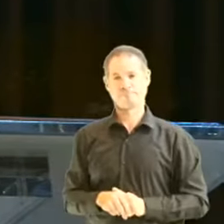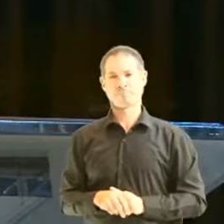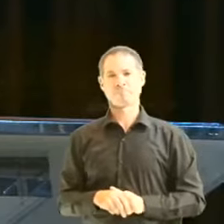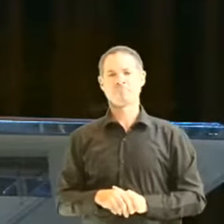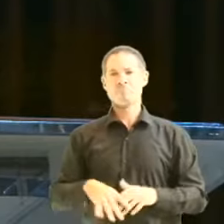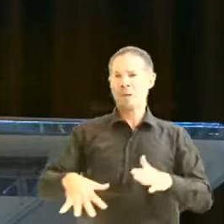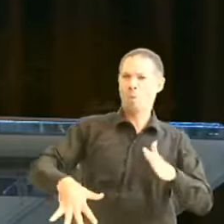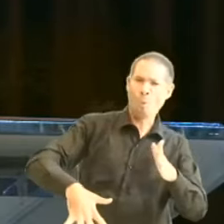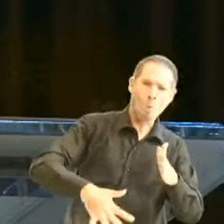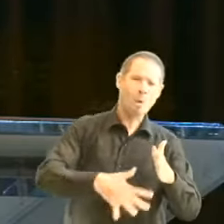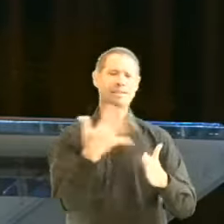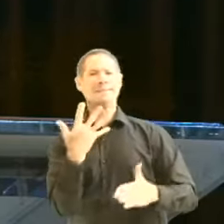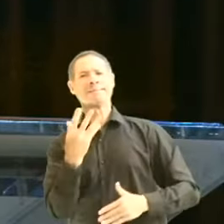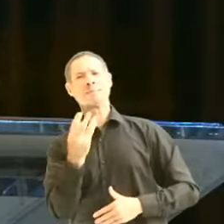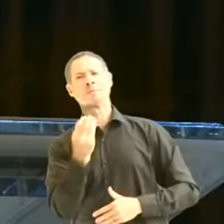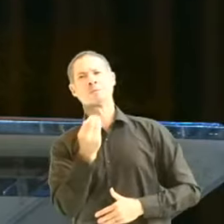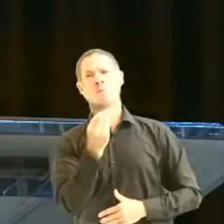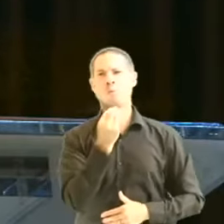Quantas